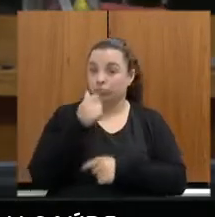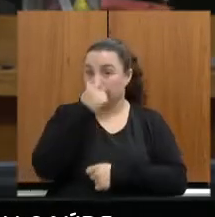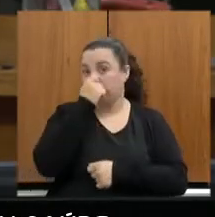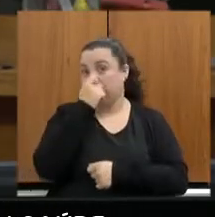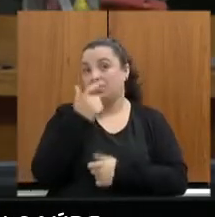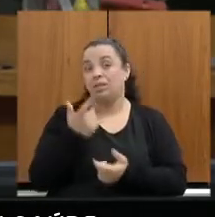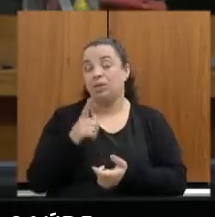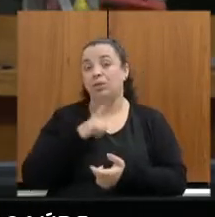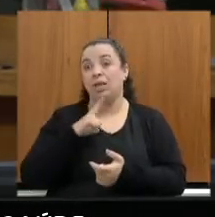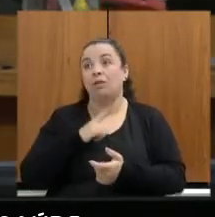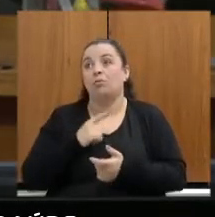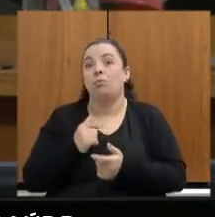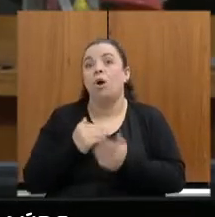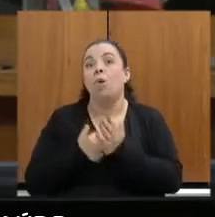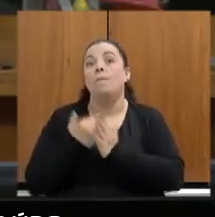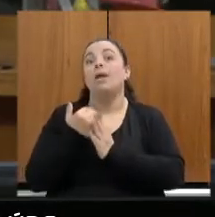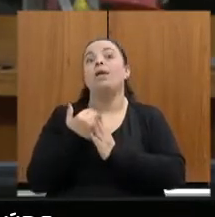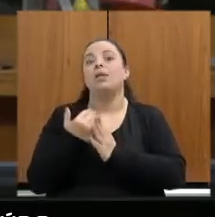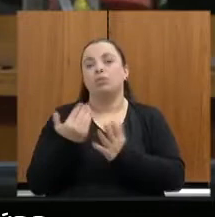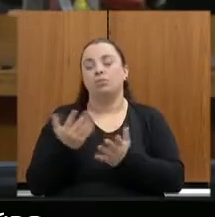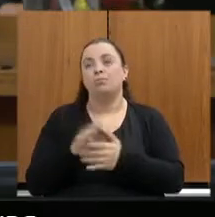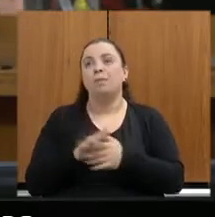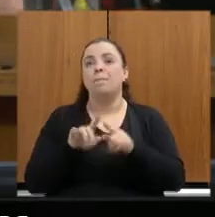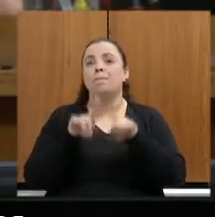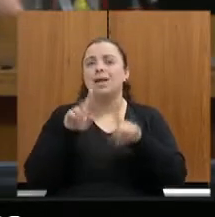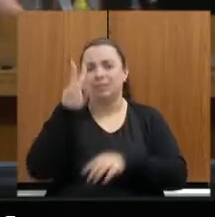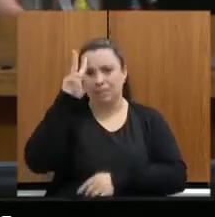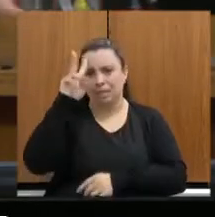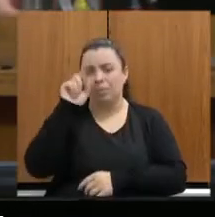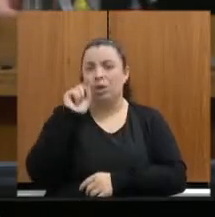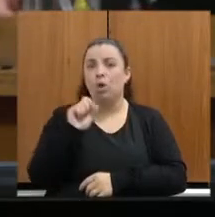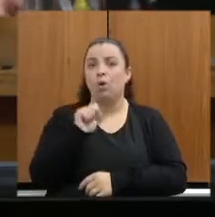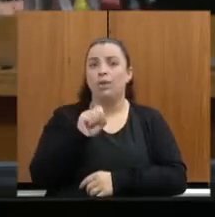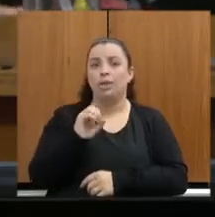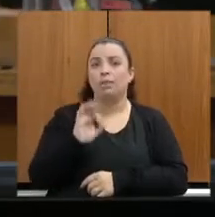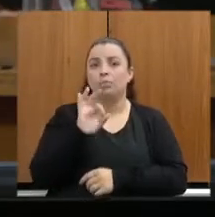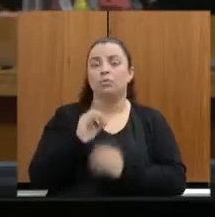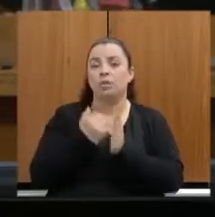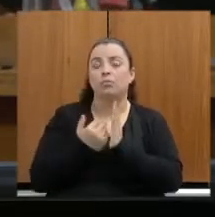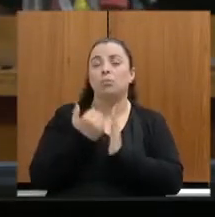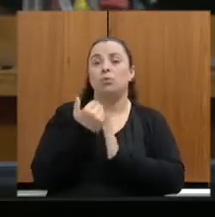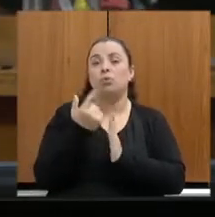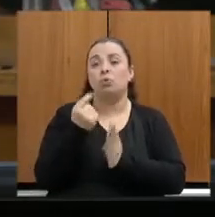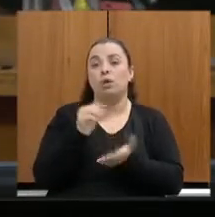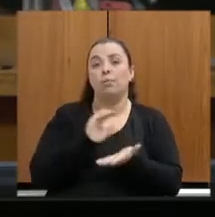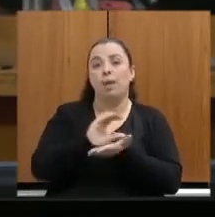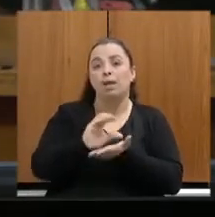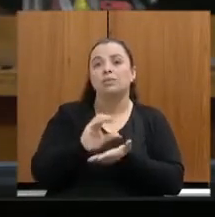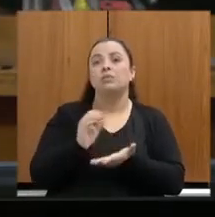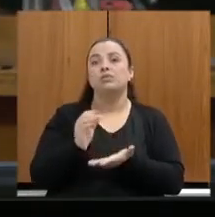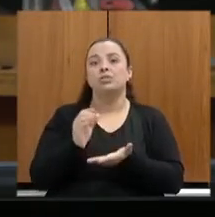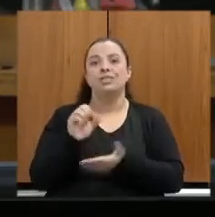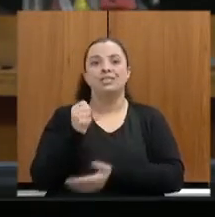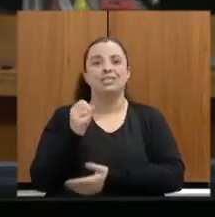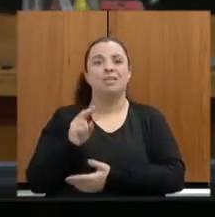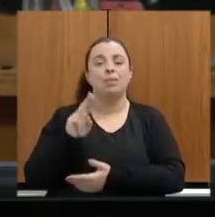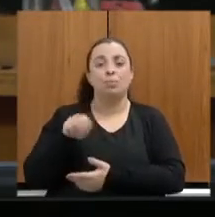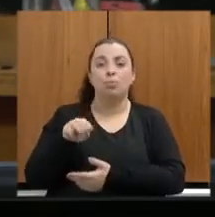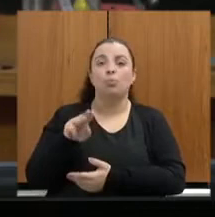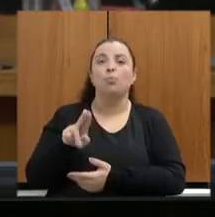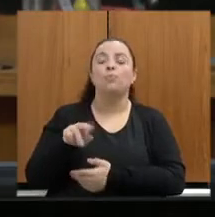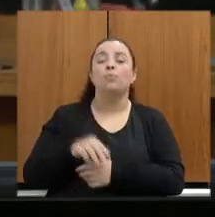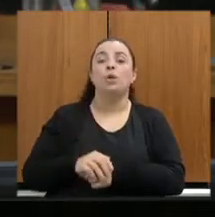também que nós aumentamos ano passado e oitenta por cento valor de repasse do SAMU ou neto e que é o núcleo de ensino e pesquisa